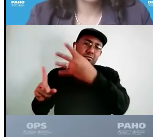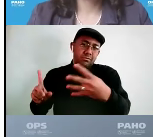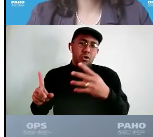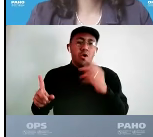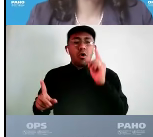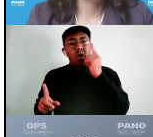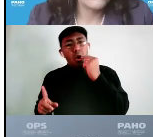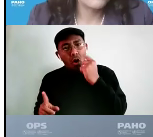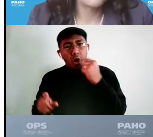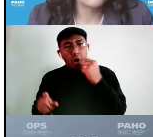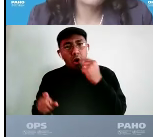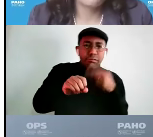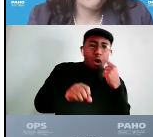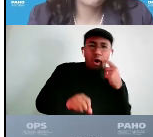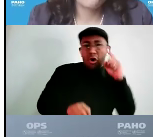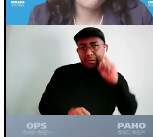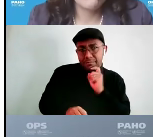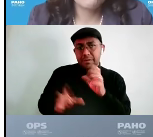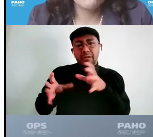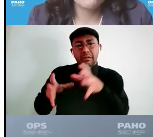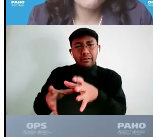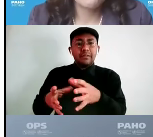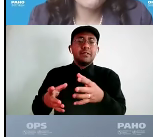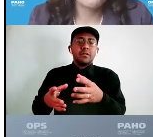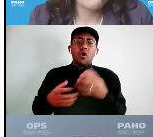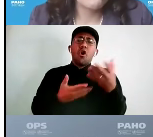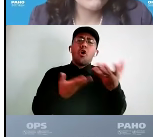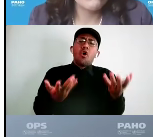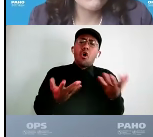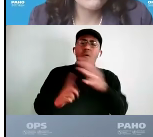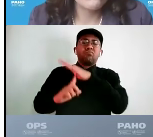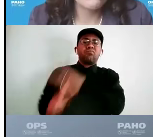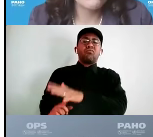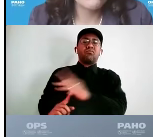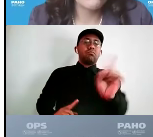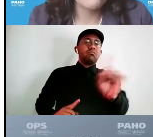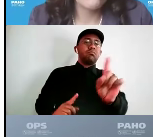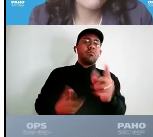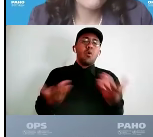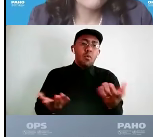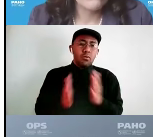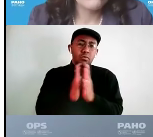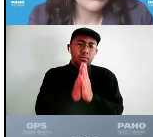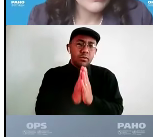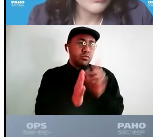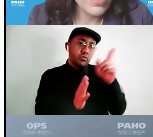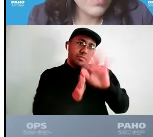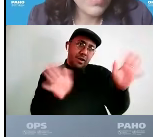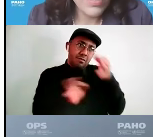estigmatizar a população de homens que têm sexo com homem? E isso comentou Hortência, mas se você